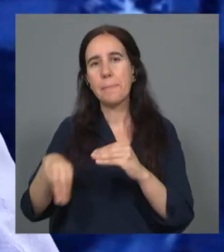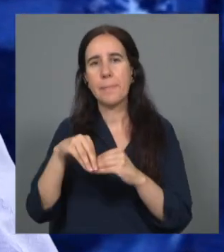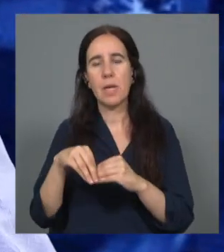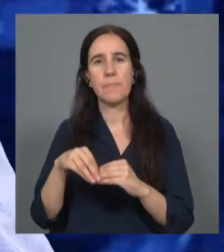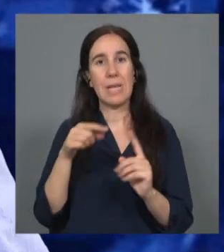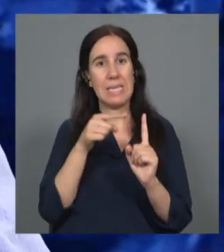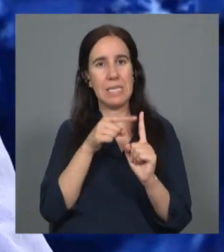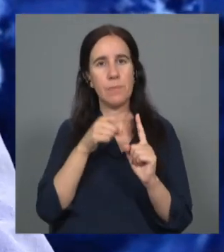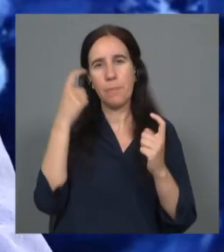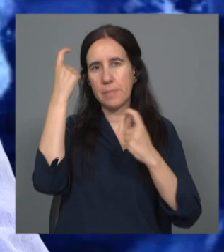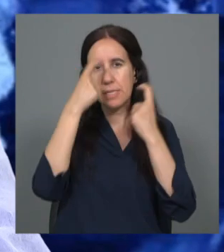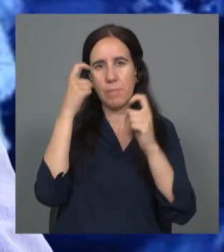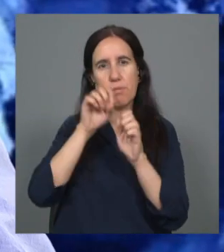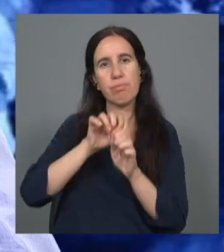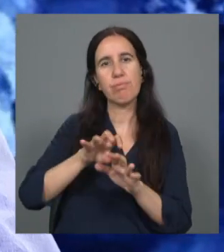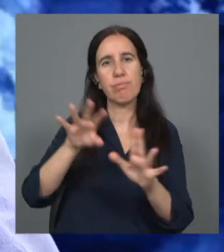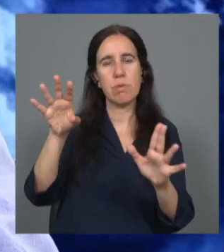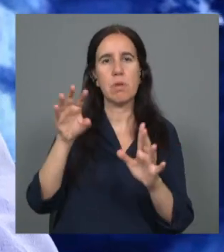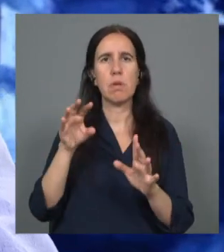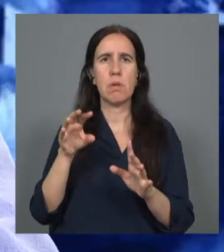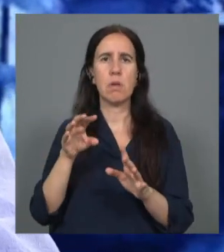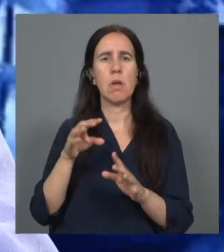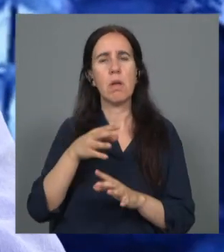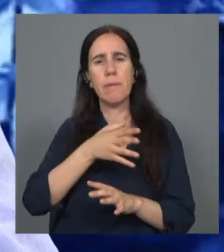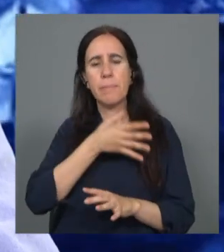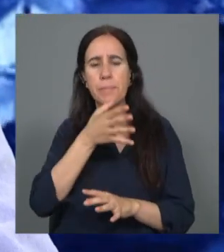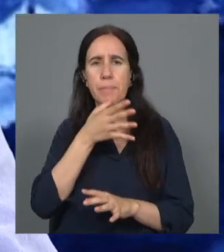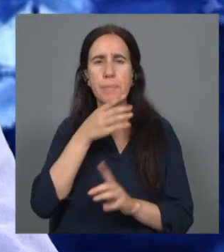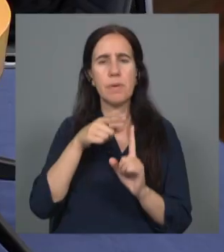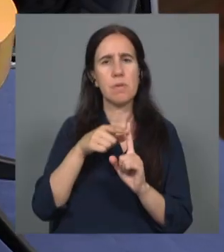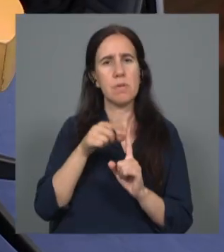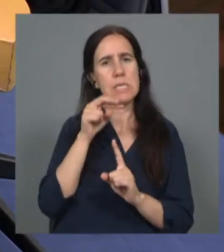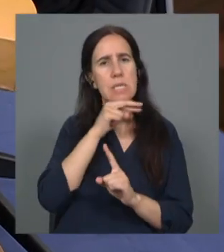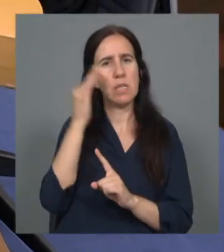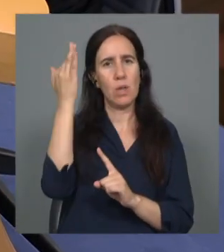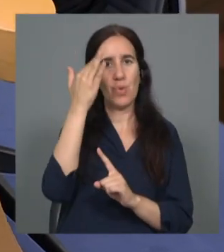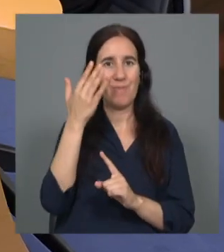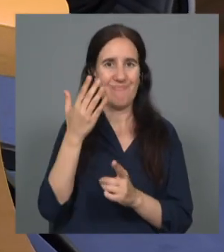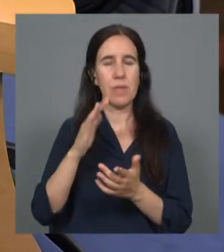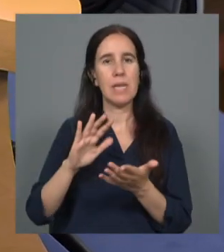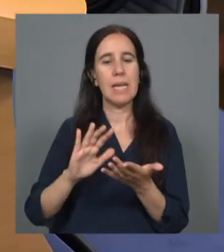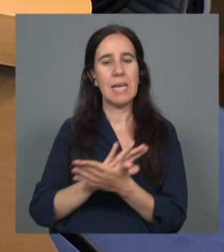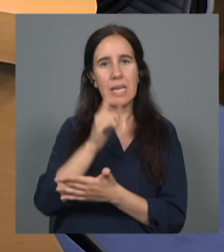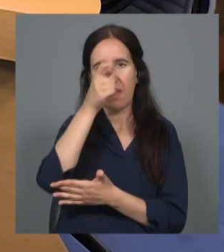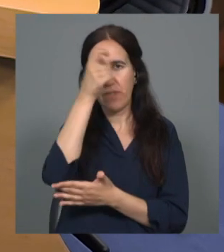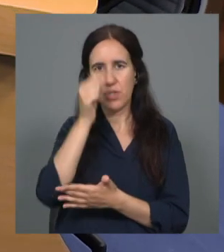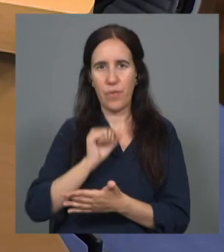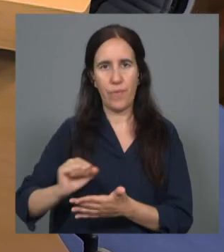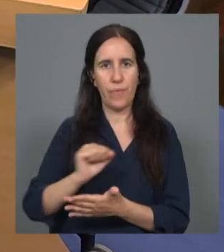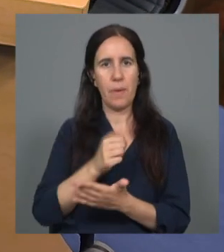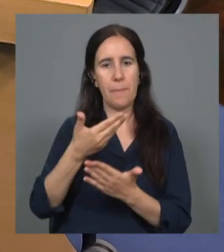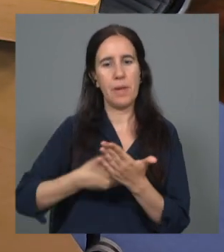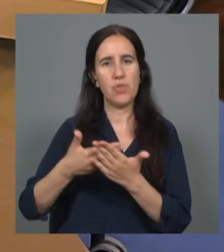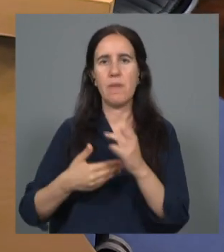seu pensamento, que está presente nos sermões de Santo António. Por exemplo, a nossa revista tem sempre 2 páginas dedicadas aos sermões de